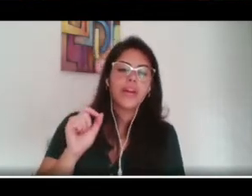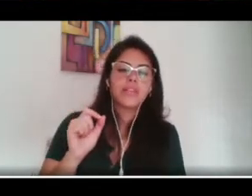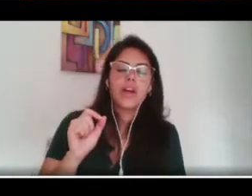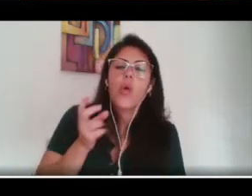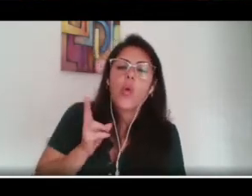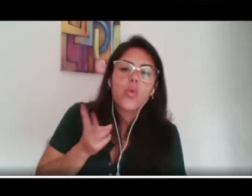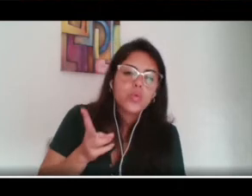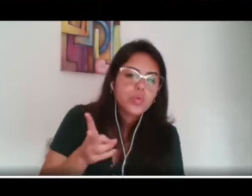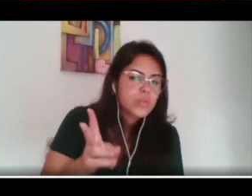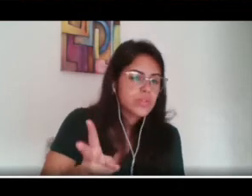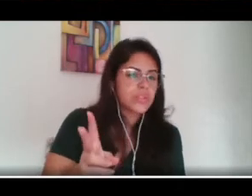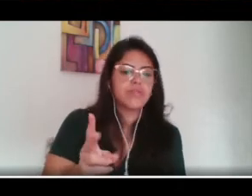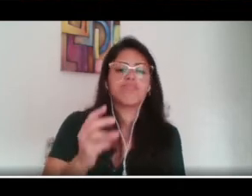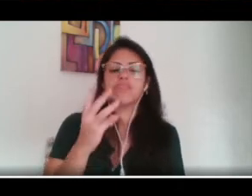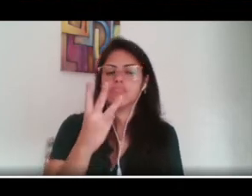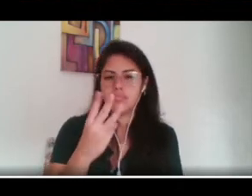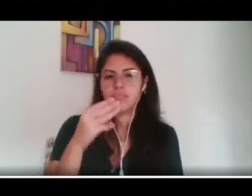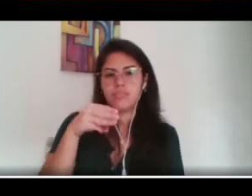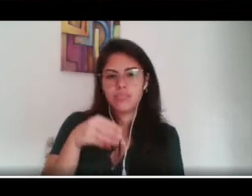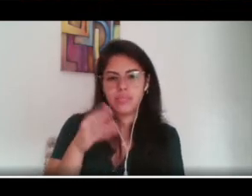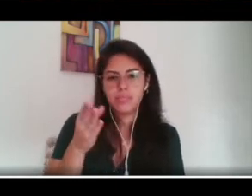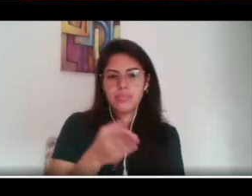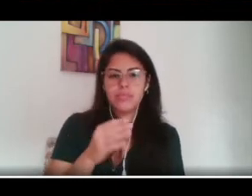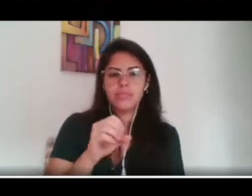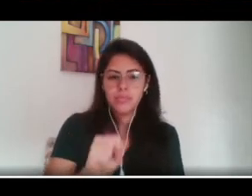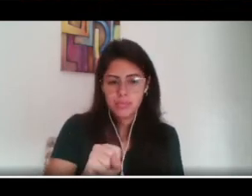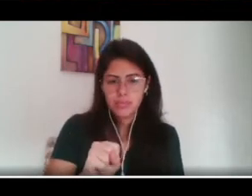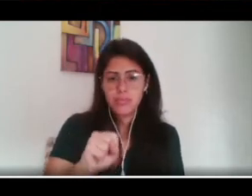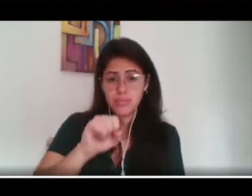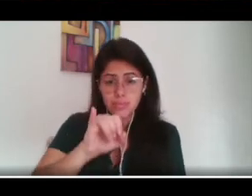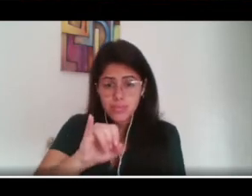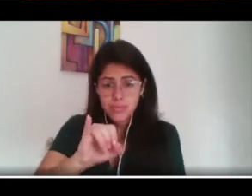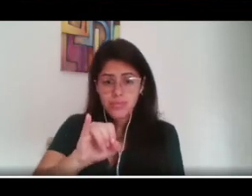direção I, e a componente em J,